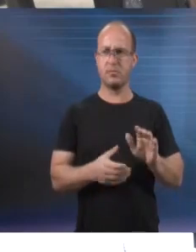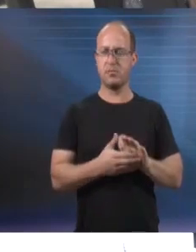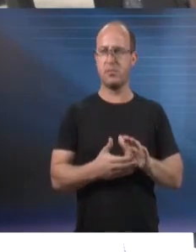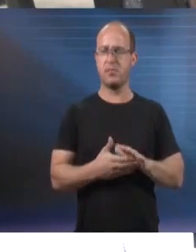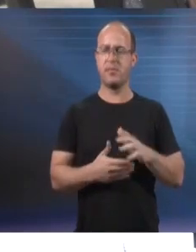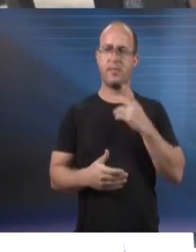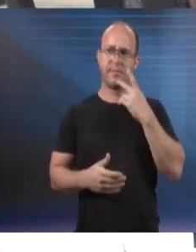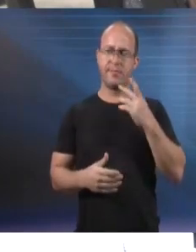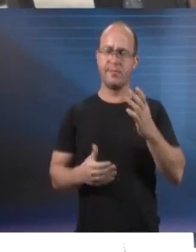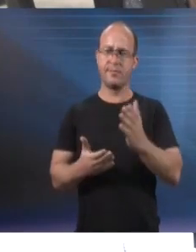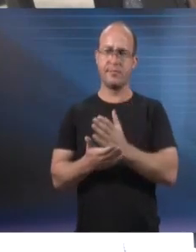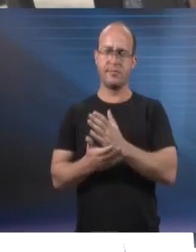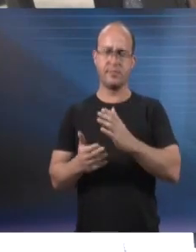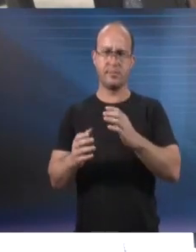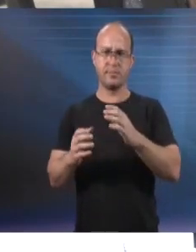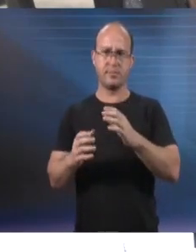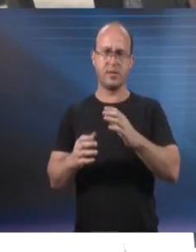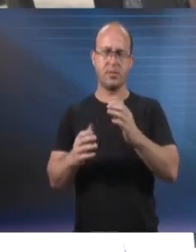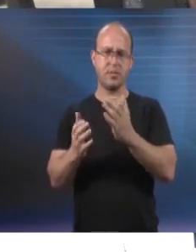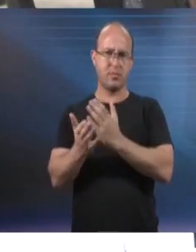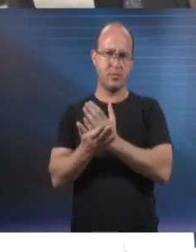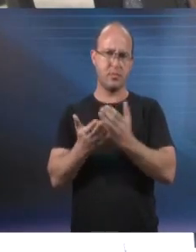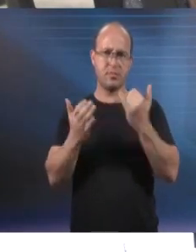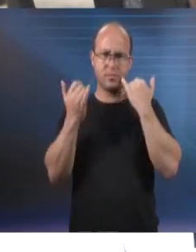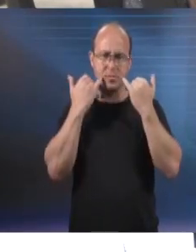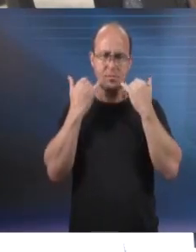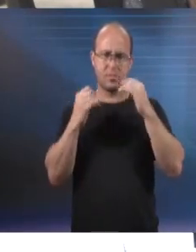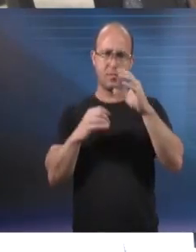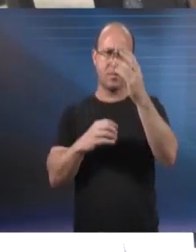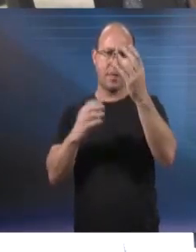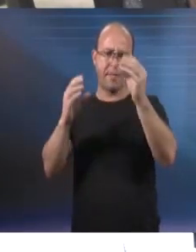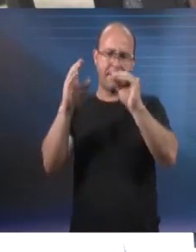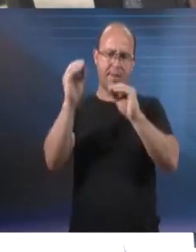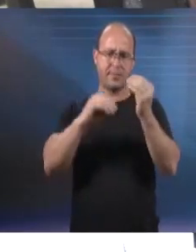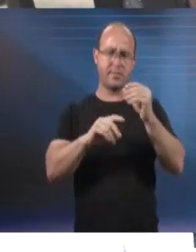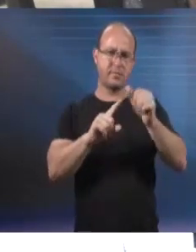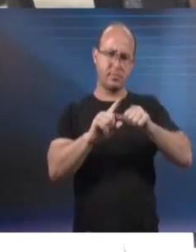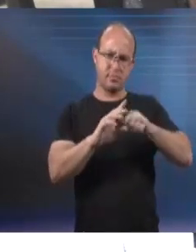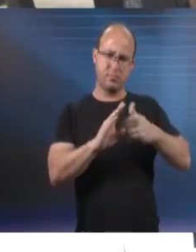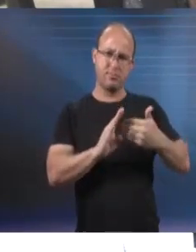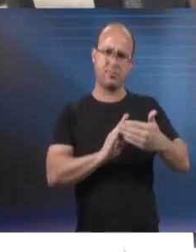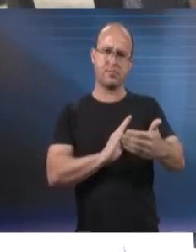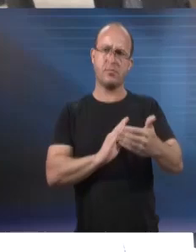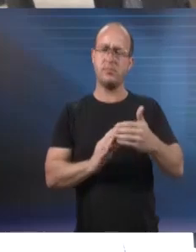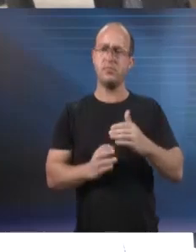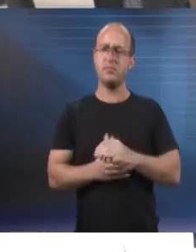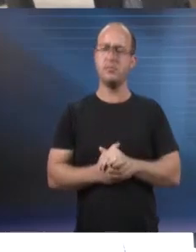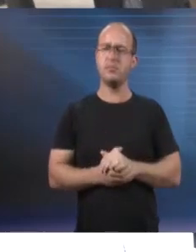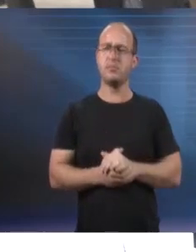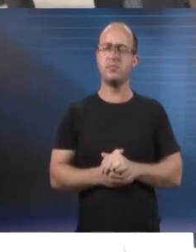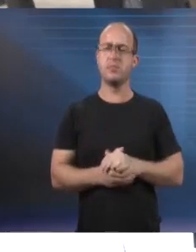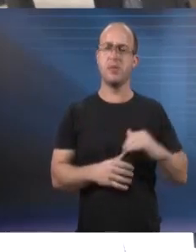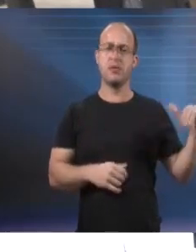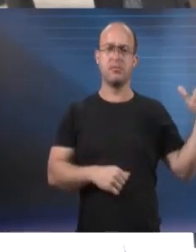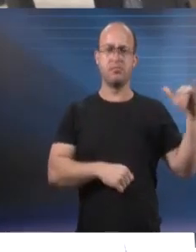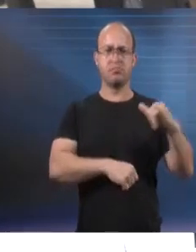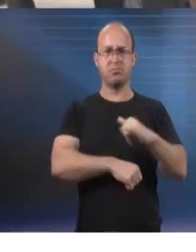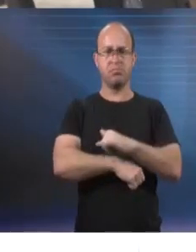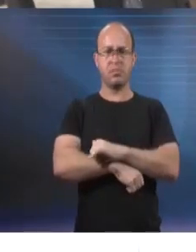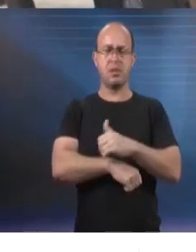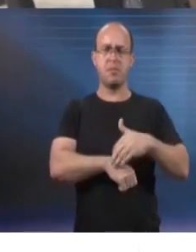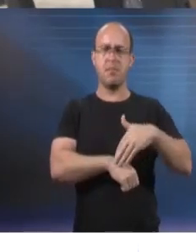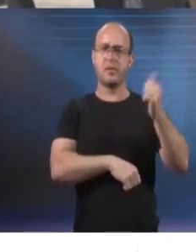Vou separar aqui algumas notícias que nós vimos nos últimos dias e nos últimos meses. Passagens aéreas podem ficar